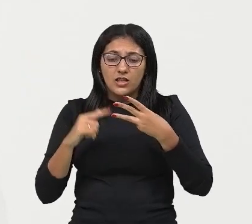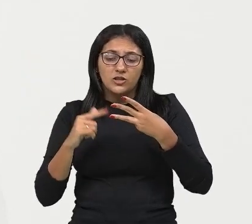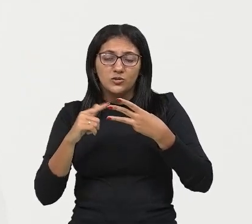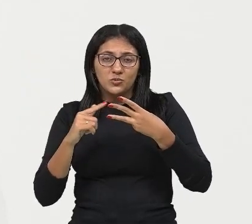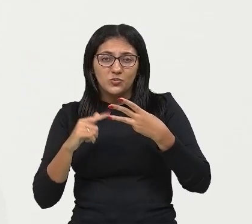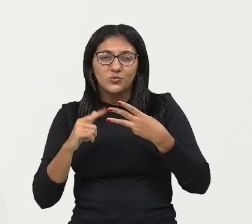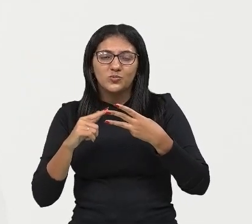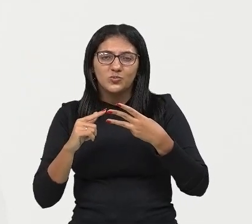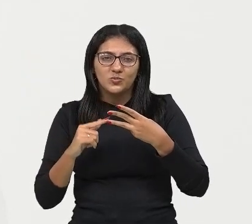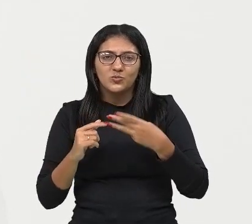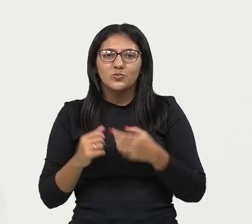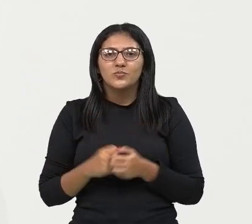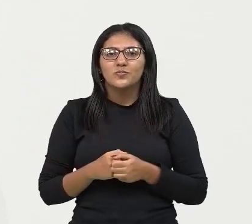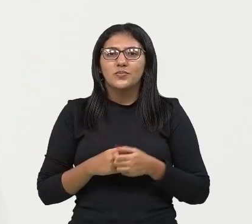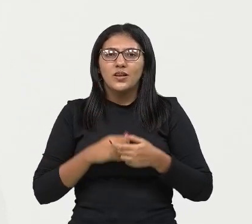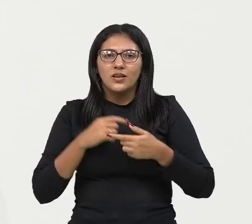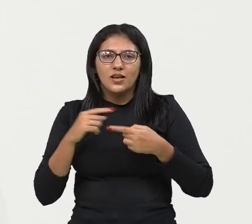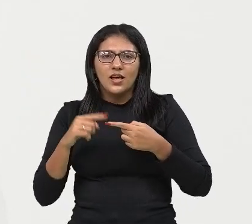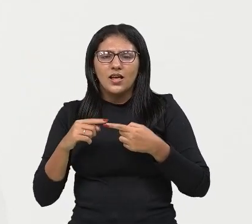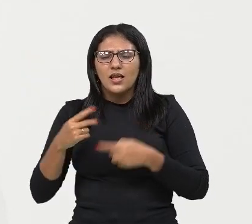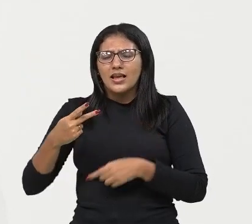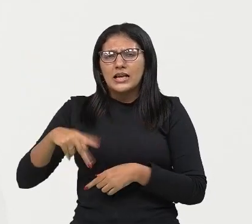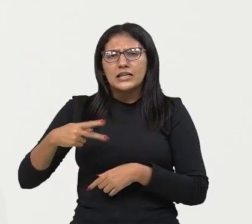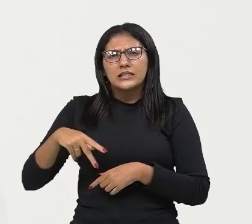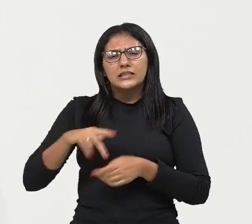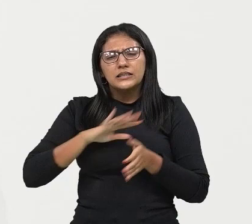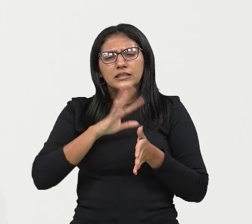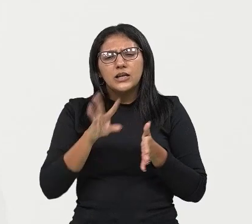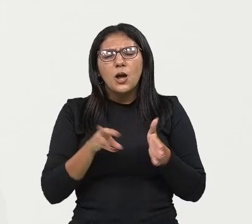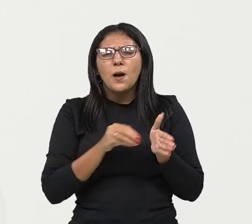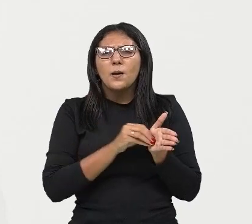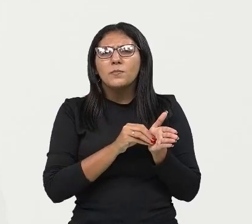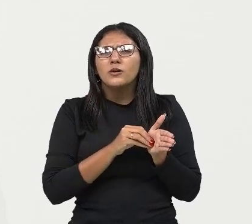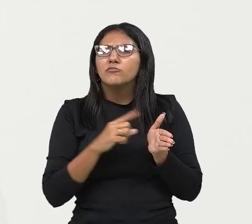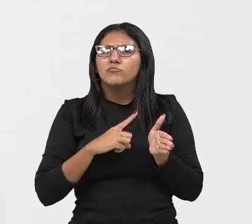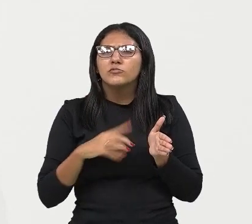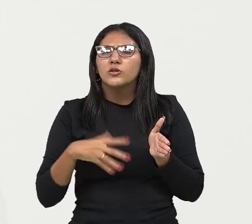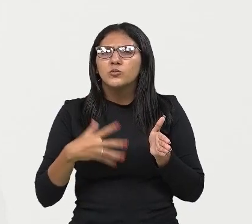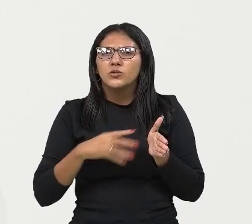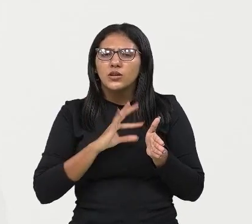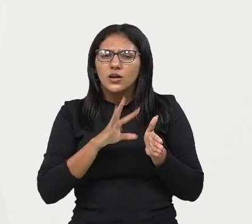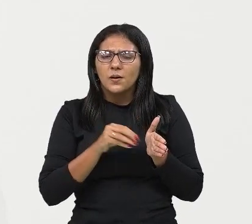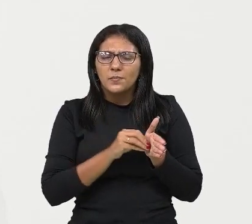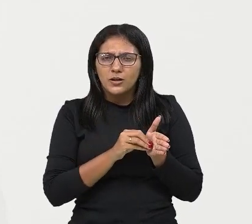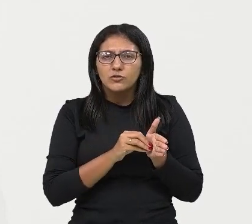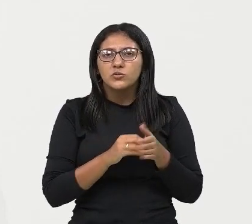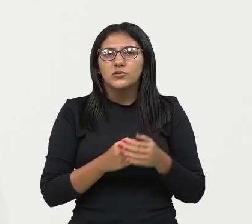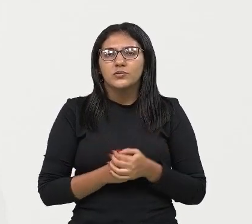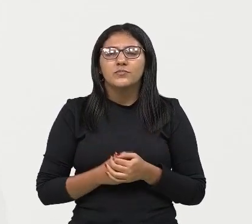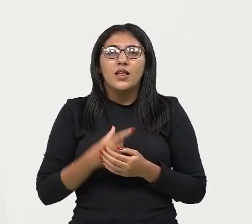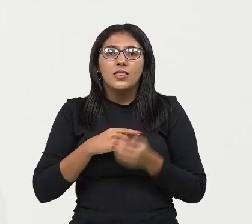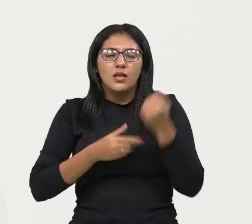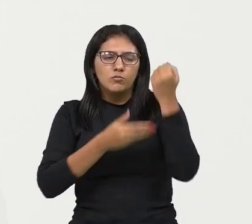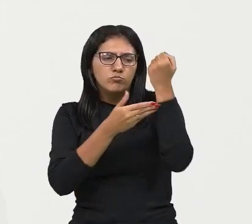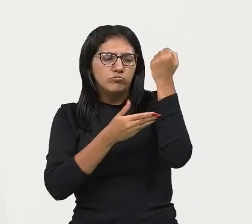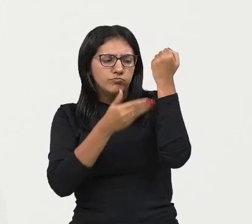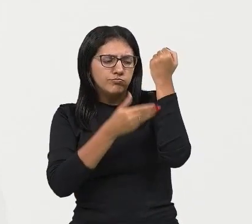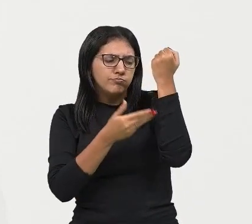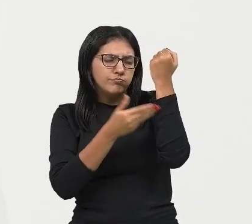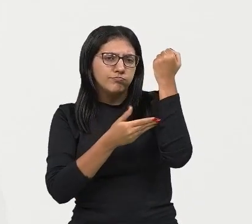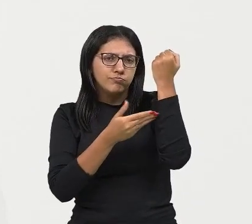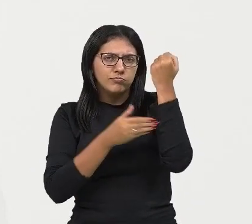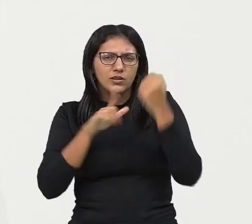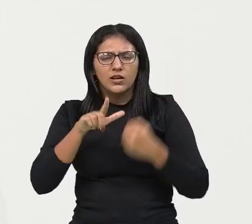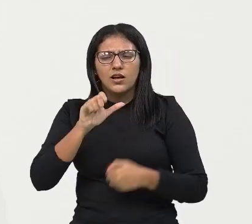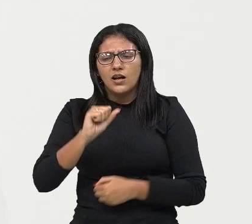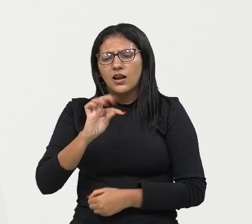algodão. E aqui na nossa região vai ser marcado muito pela extração ali da borracha, do